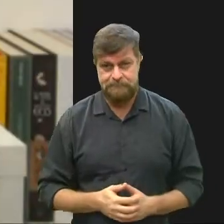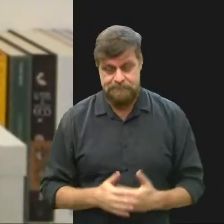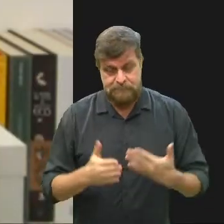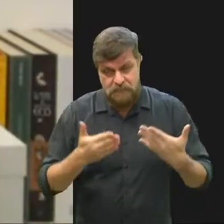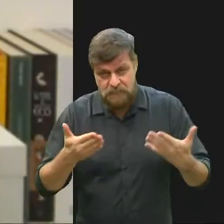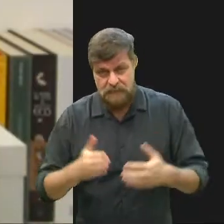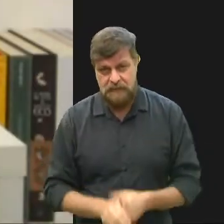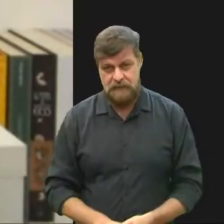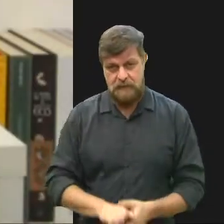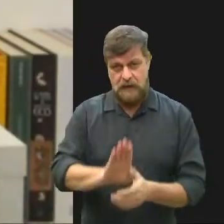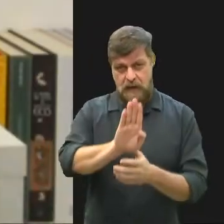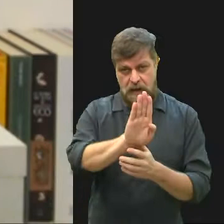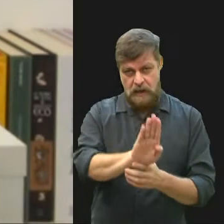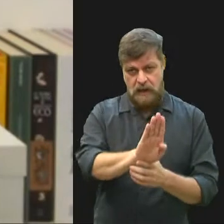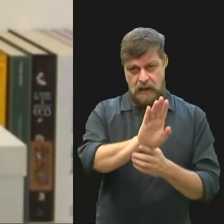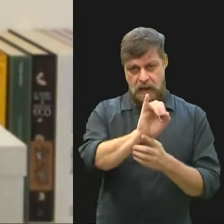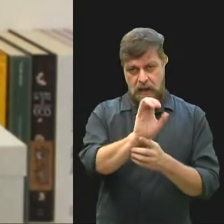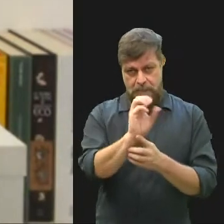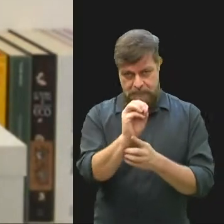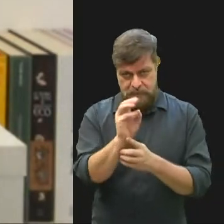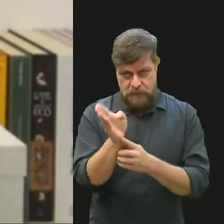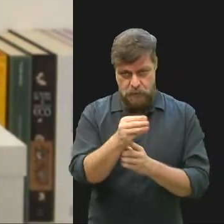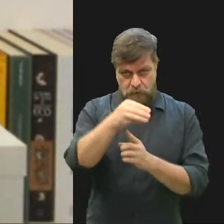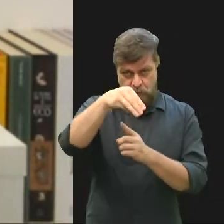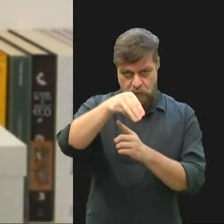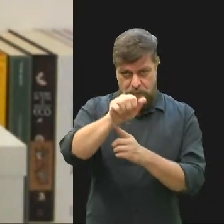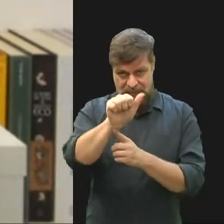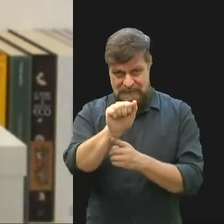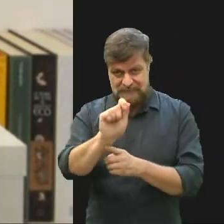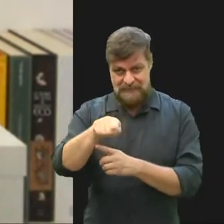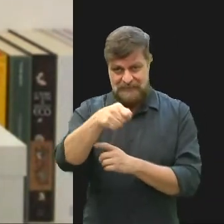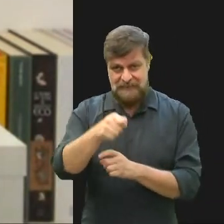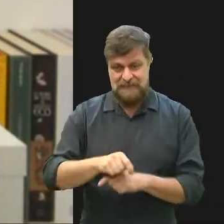Então, a biomassa, como você mesma citou ali,